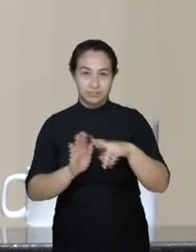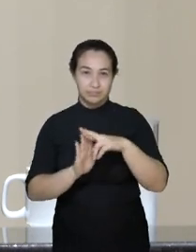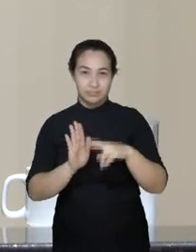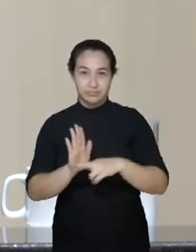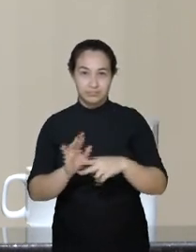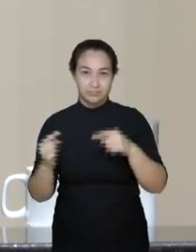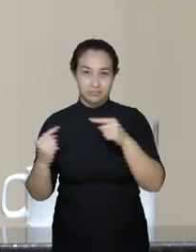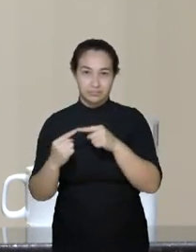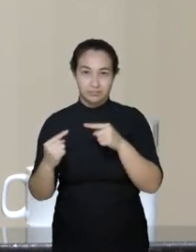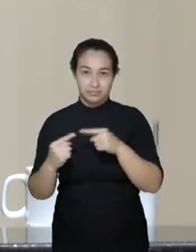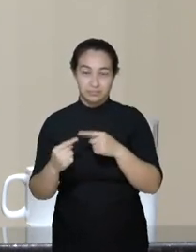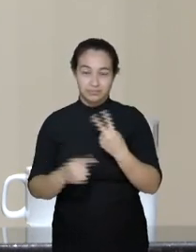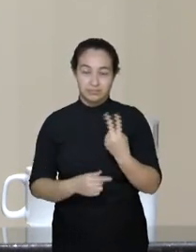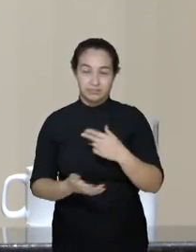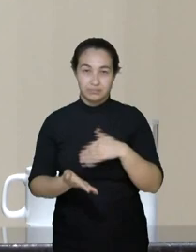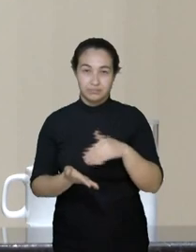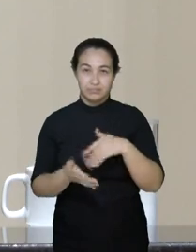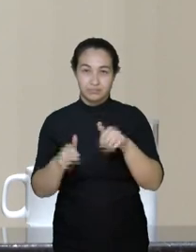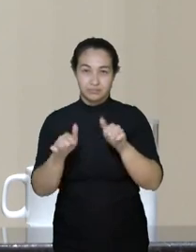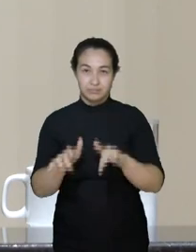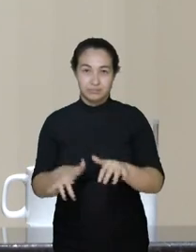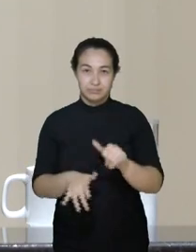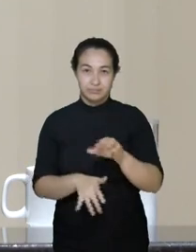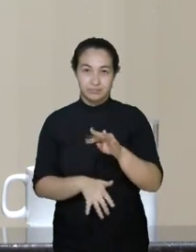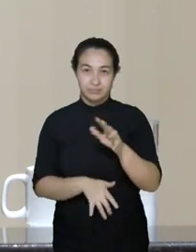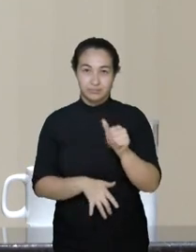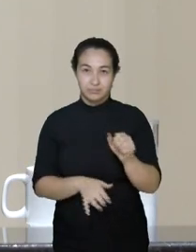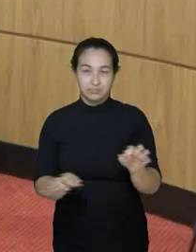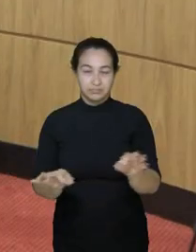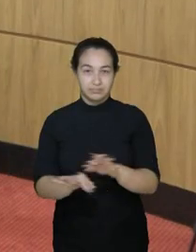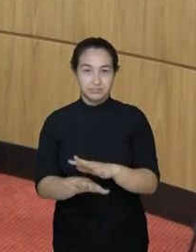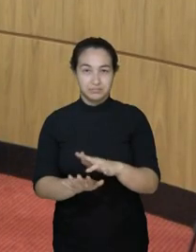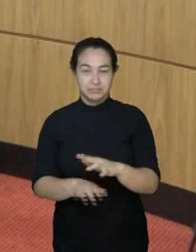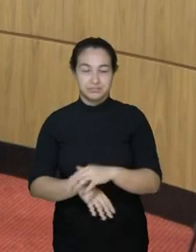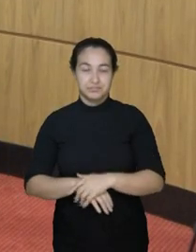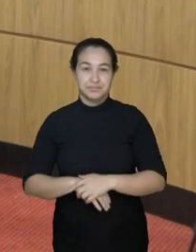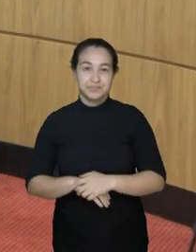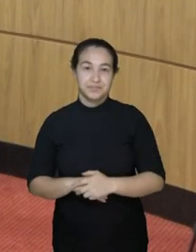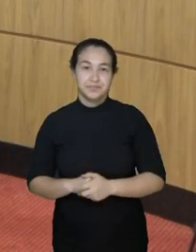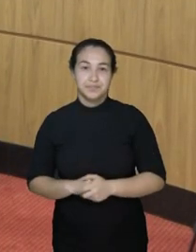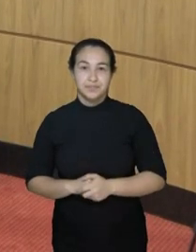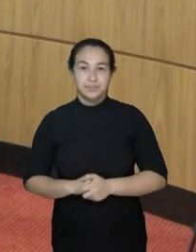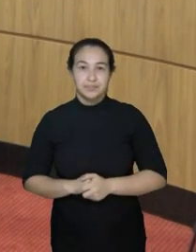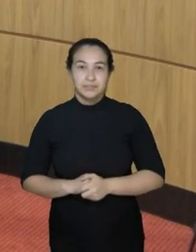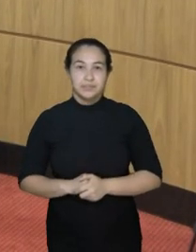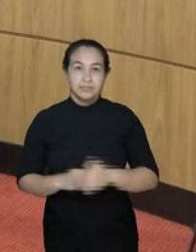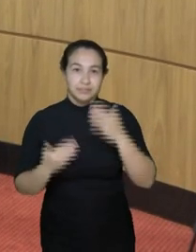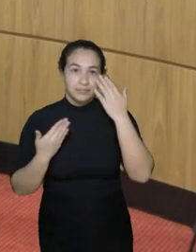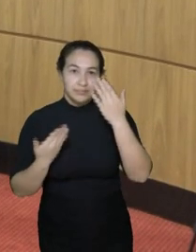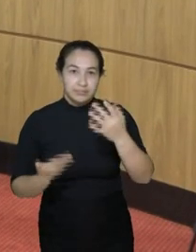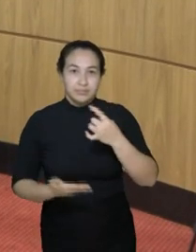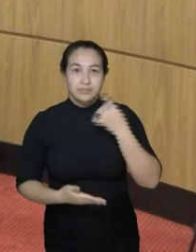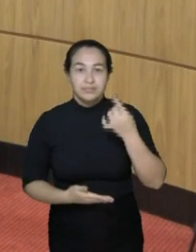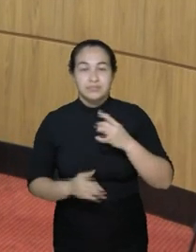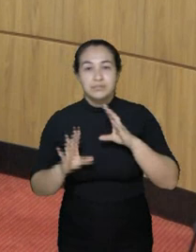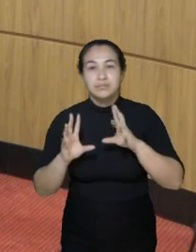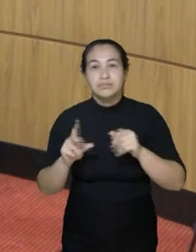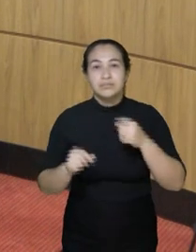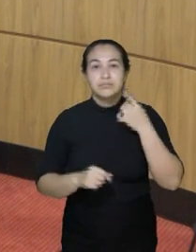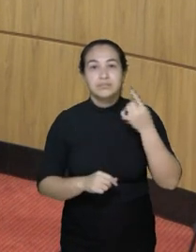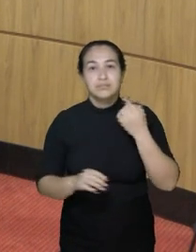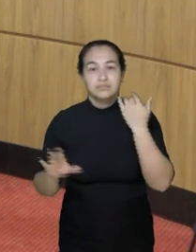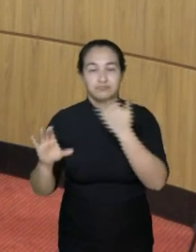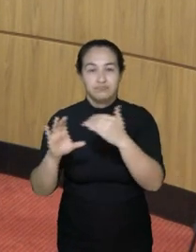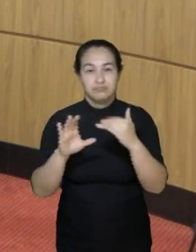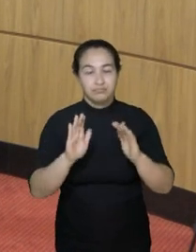Para constar, o segundo secretário lavrou a presente ata. Era isso, senhor presidente. Obrigado, deputado. Todos os deputados já receberam em seus e